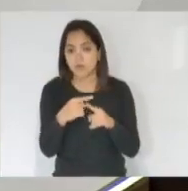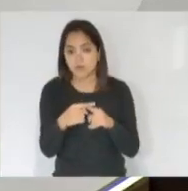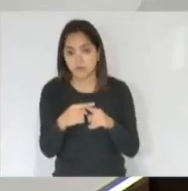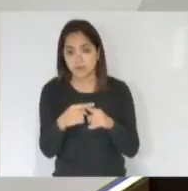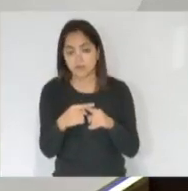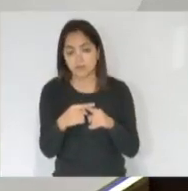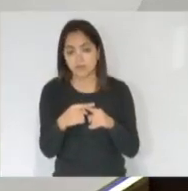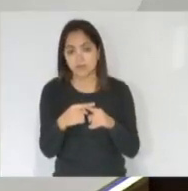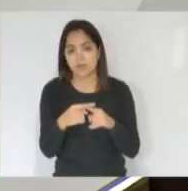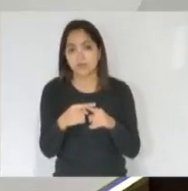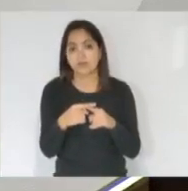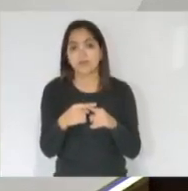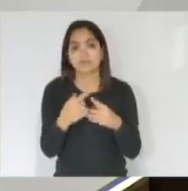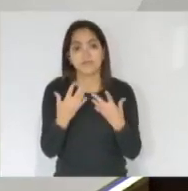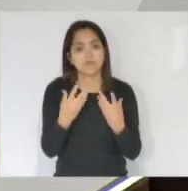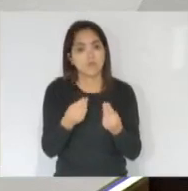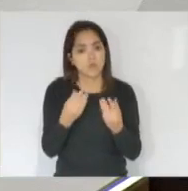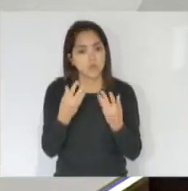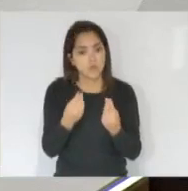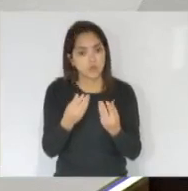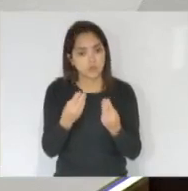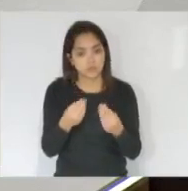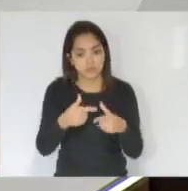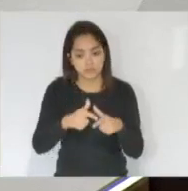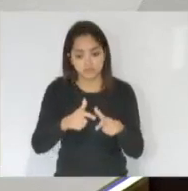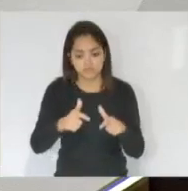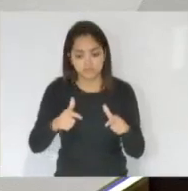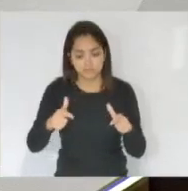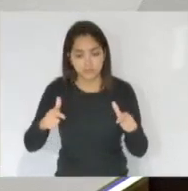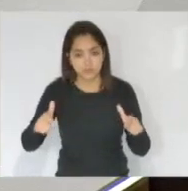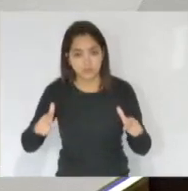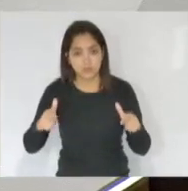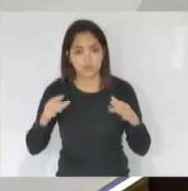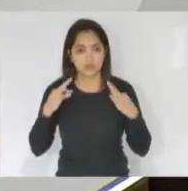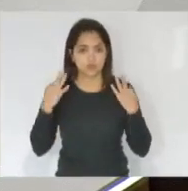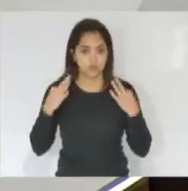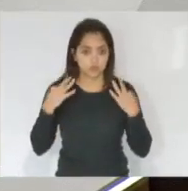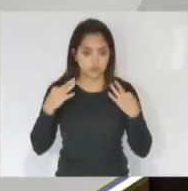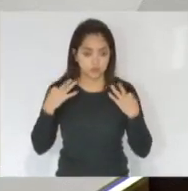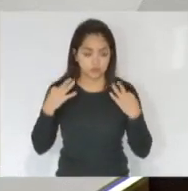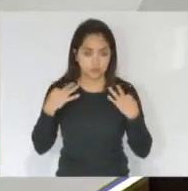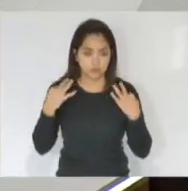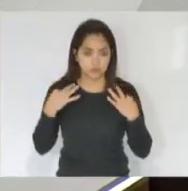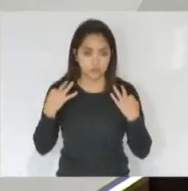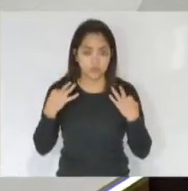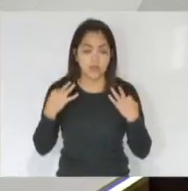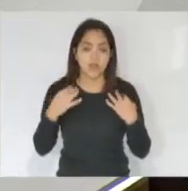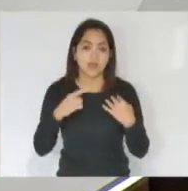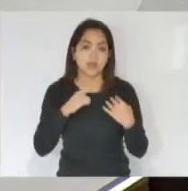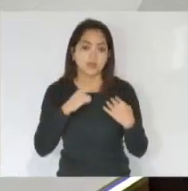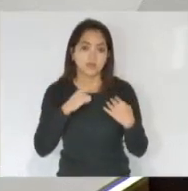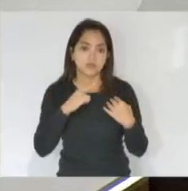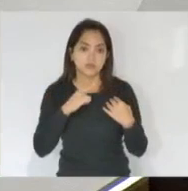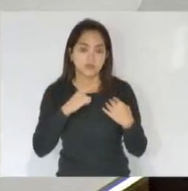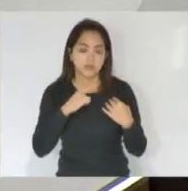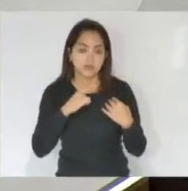muito a entregar em termos de crescimento turístico para o estado de Santa Catarina. Nós já temos